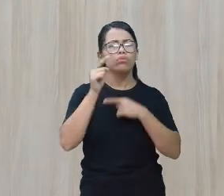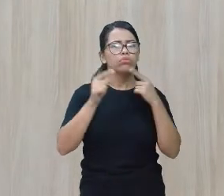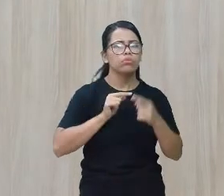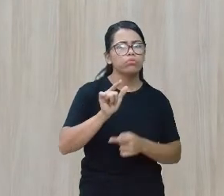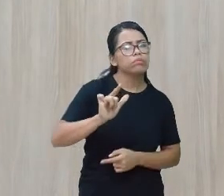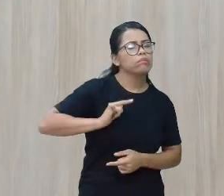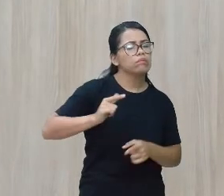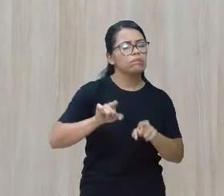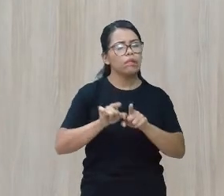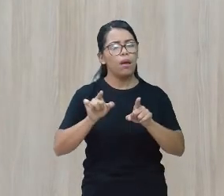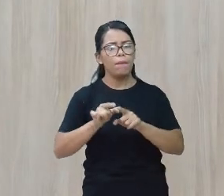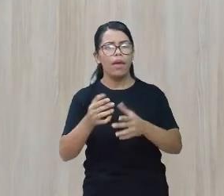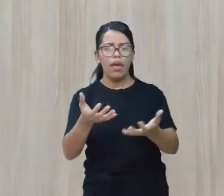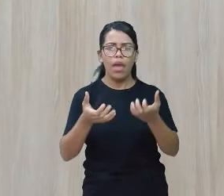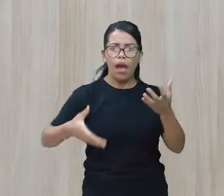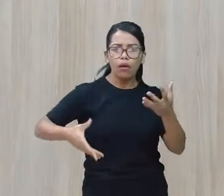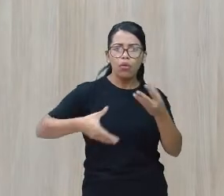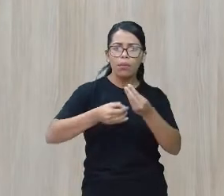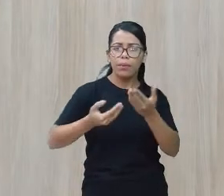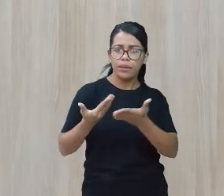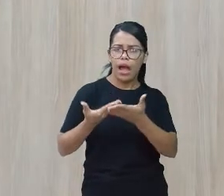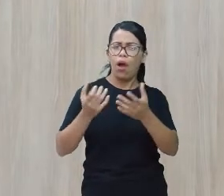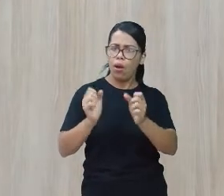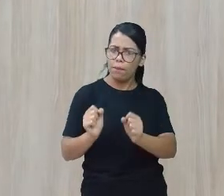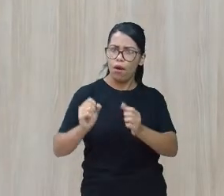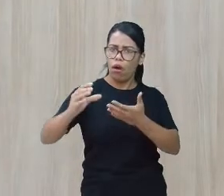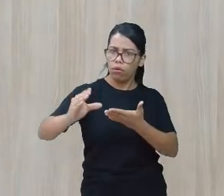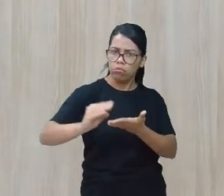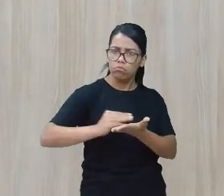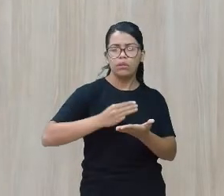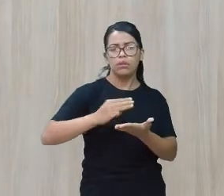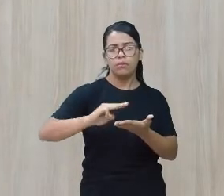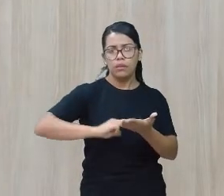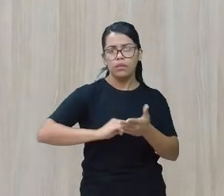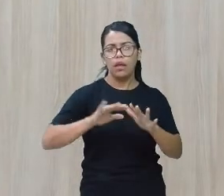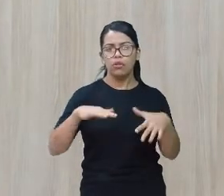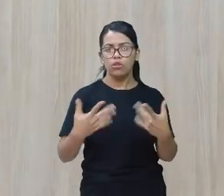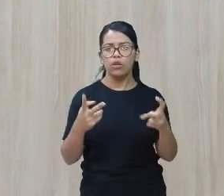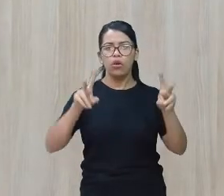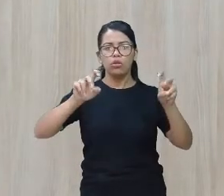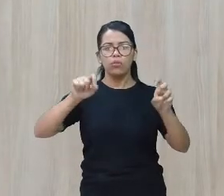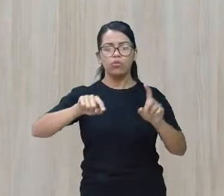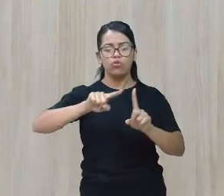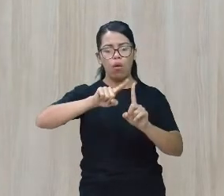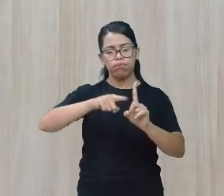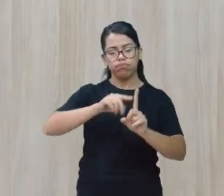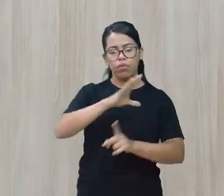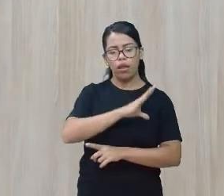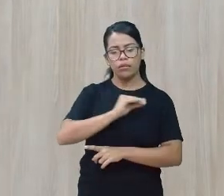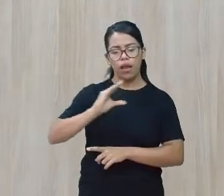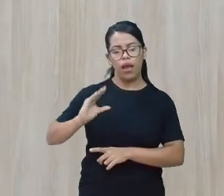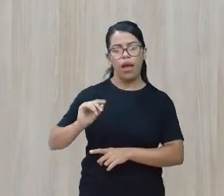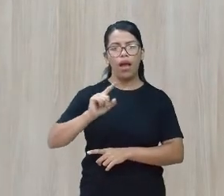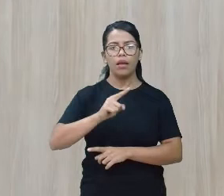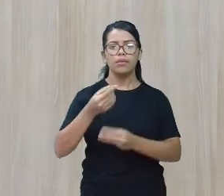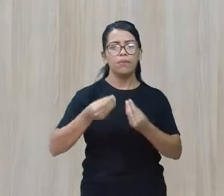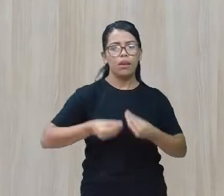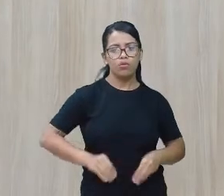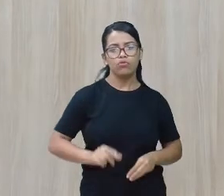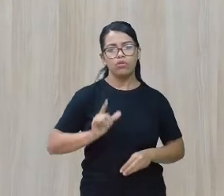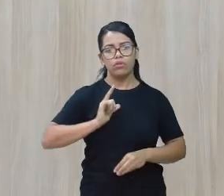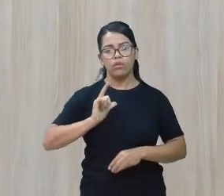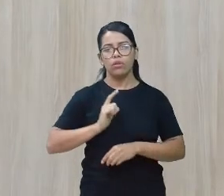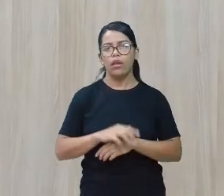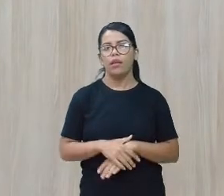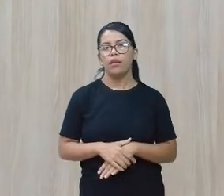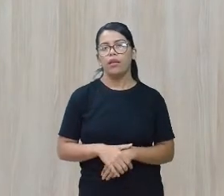vocês querem contribuir conosco. Então, nosso tema de hoje, gravidez na adolescência e suas consequências. Então, eu trago